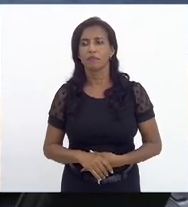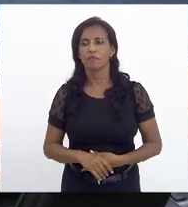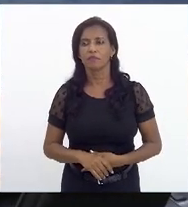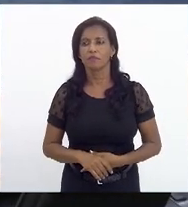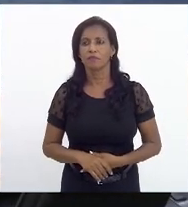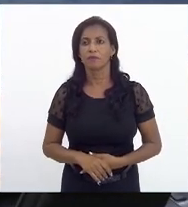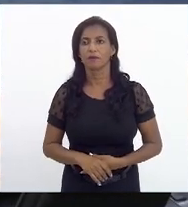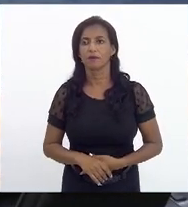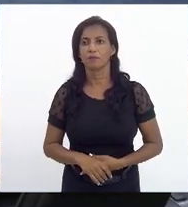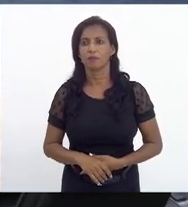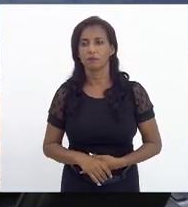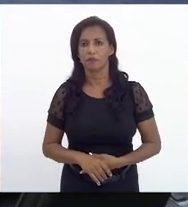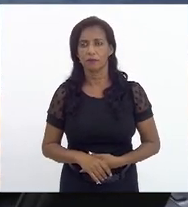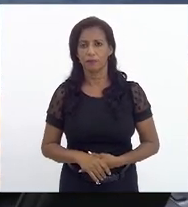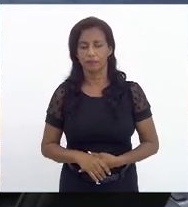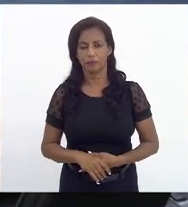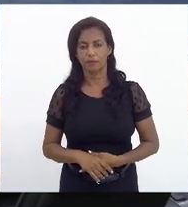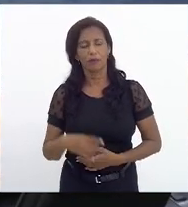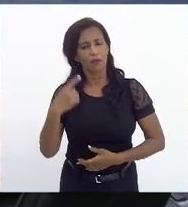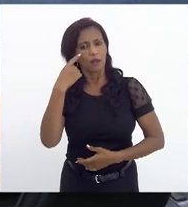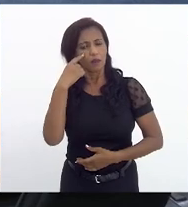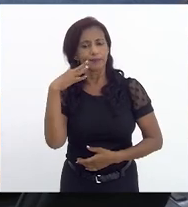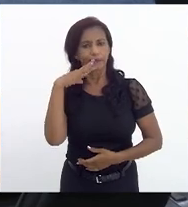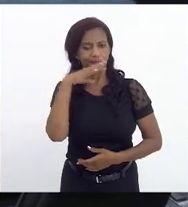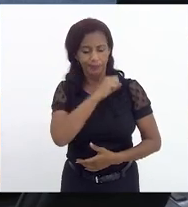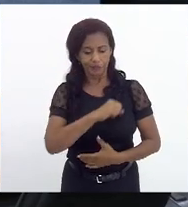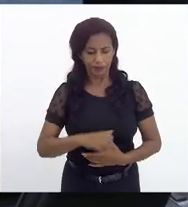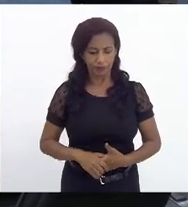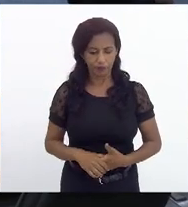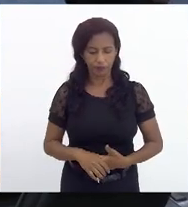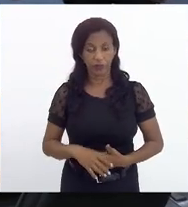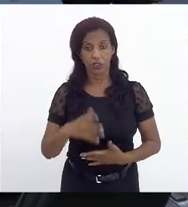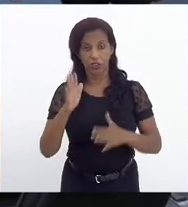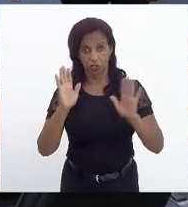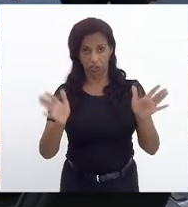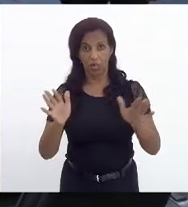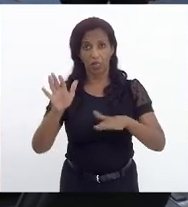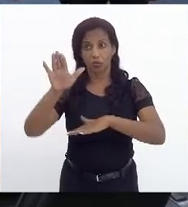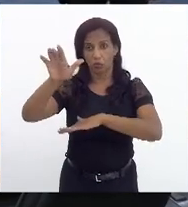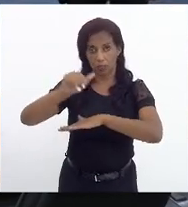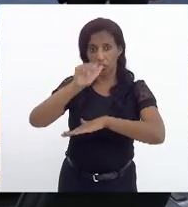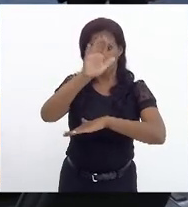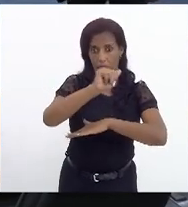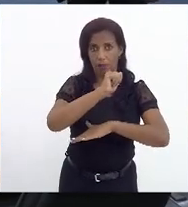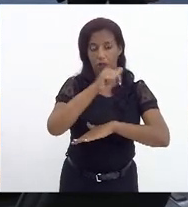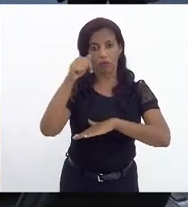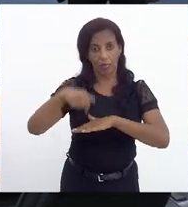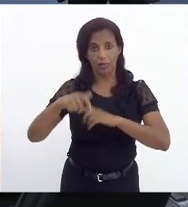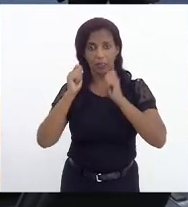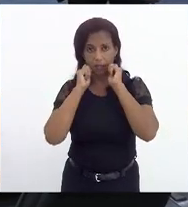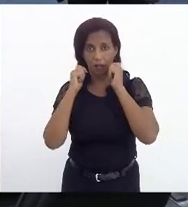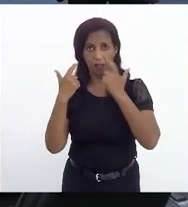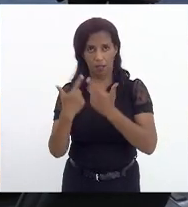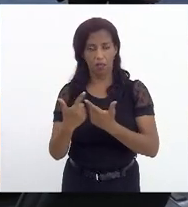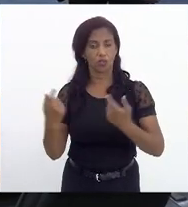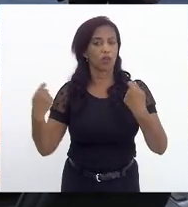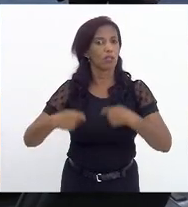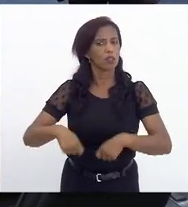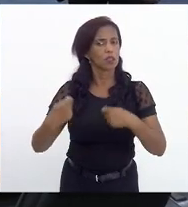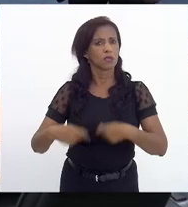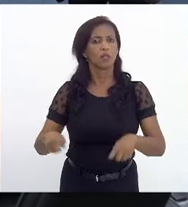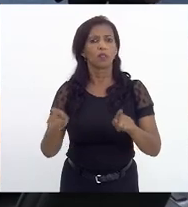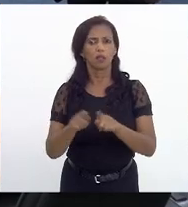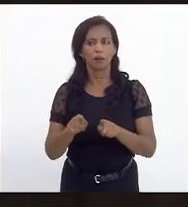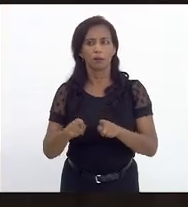presidente, eu noto, já que o senhor está chamando os concursados da Alerj, a necessidade